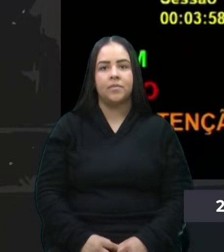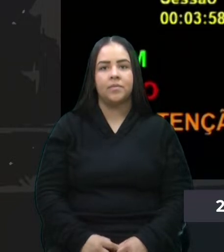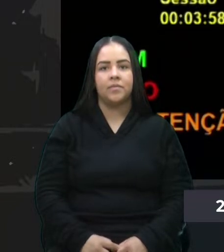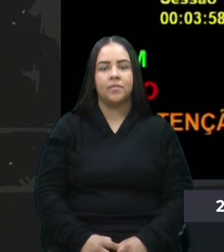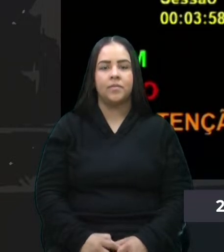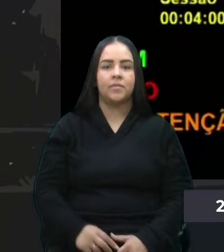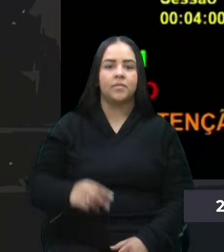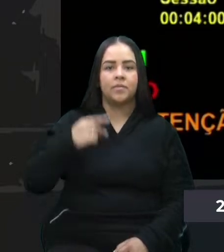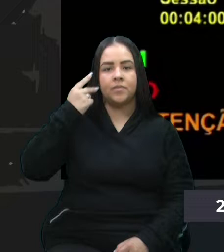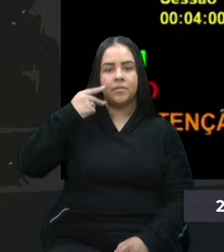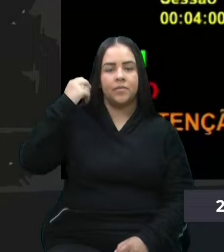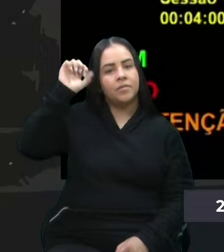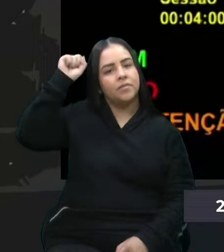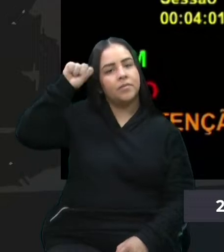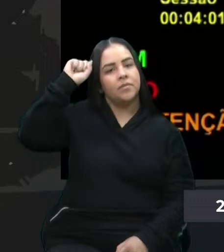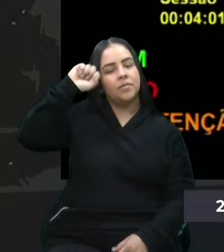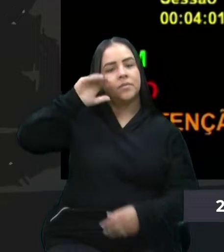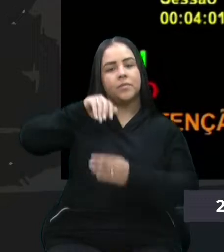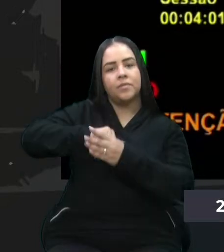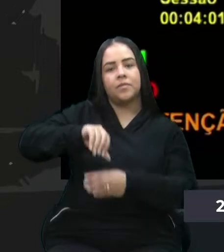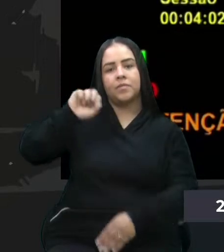Vereador Xuxa vota sim.